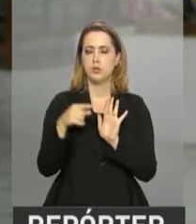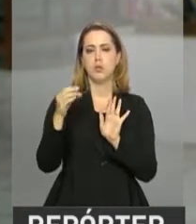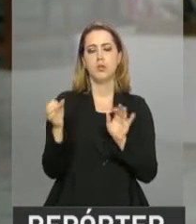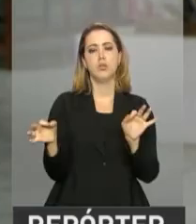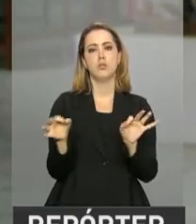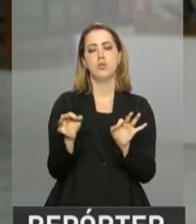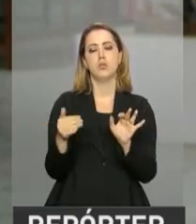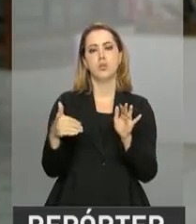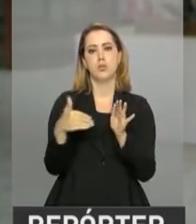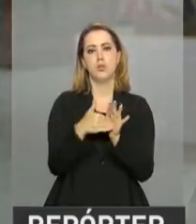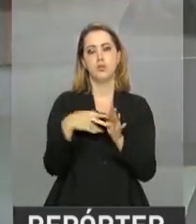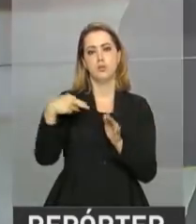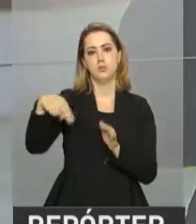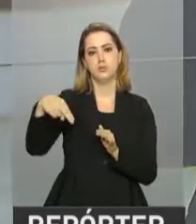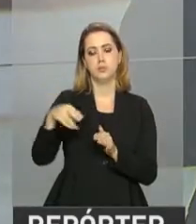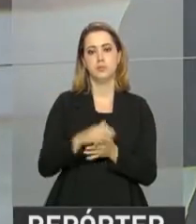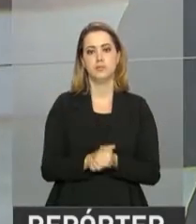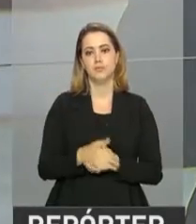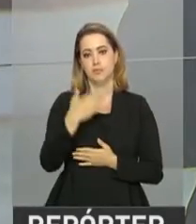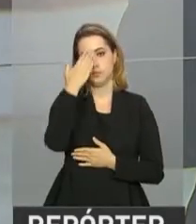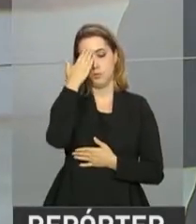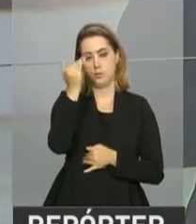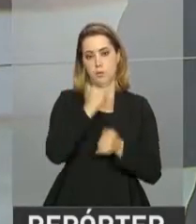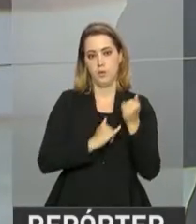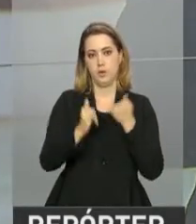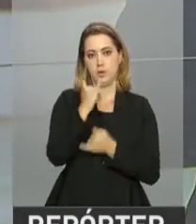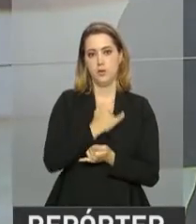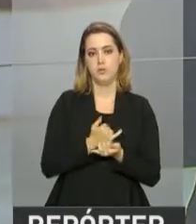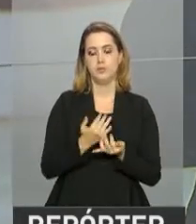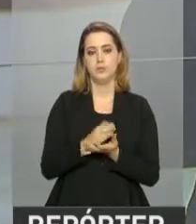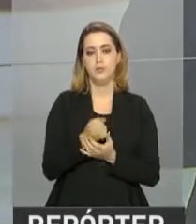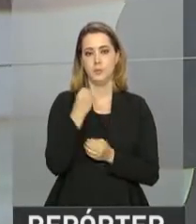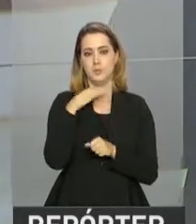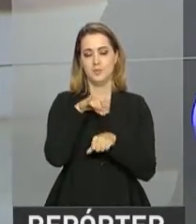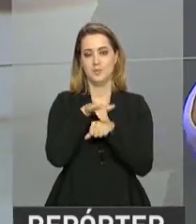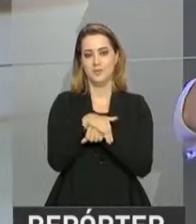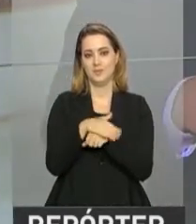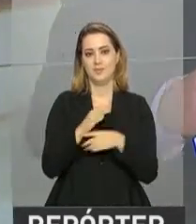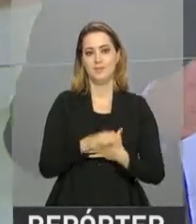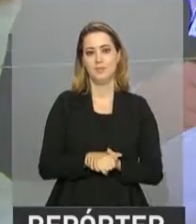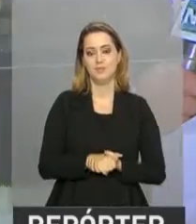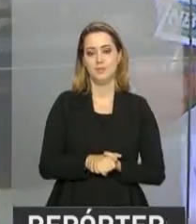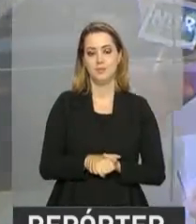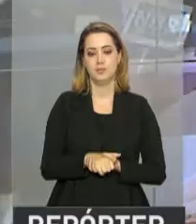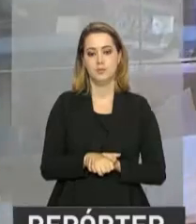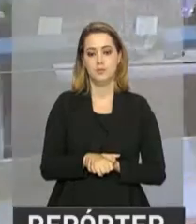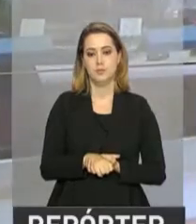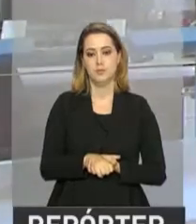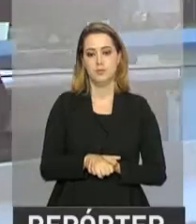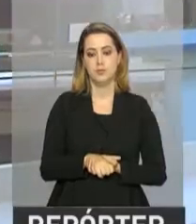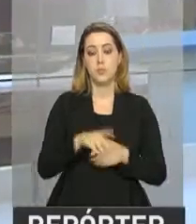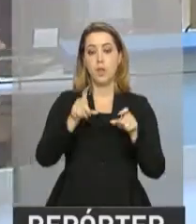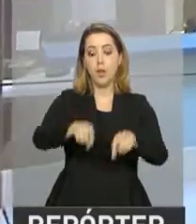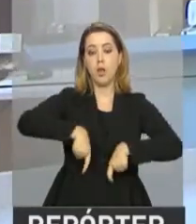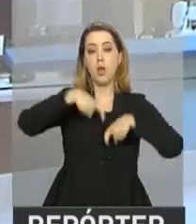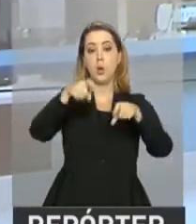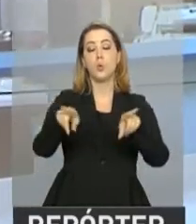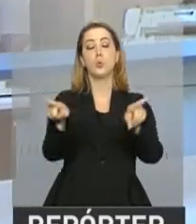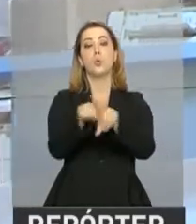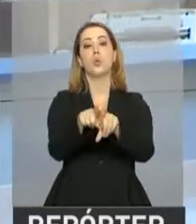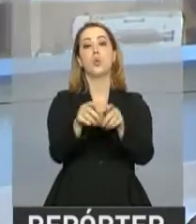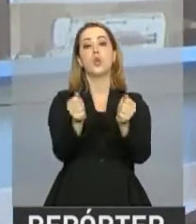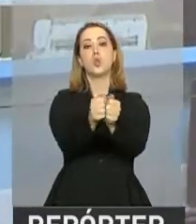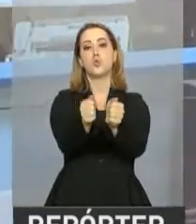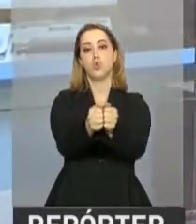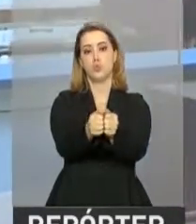novembro já luís obrigado pelas informações de pereira boa noite pra você e agricultura e agropecuária